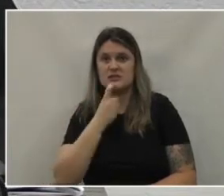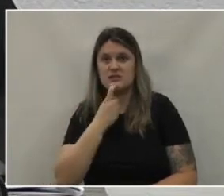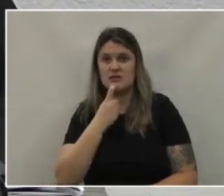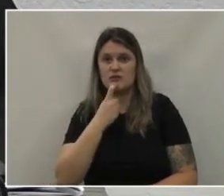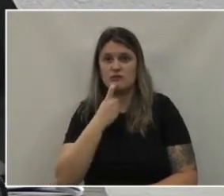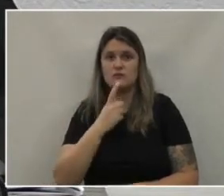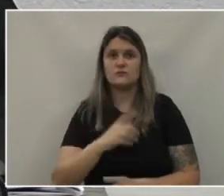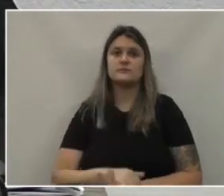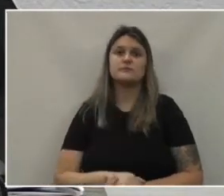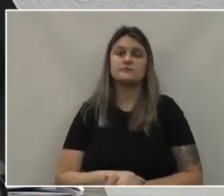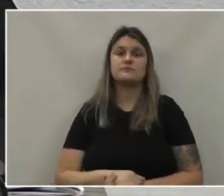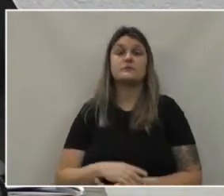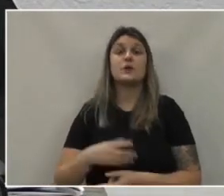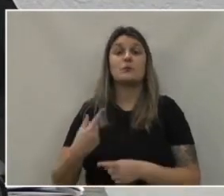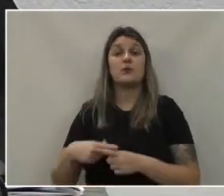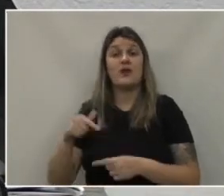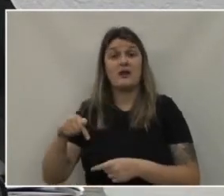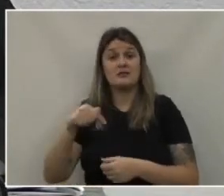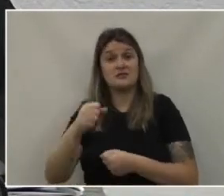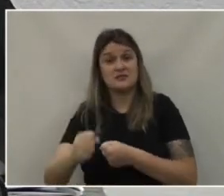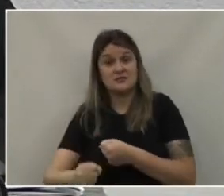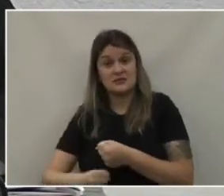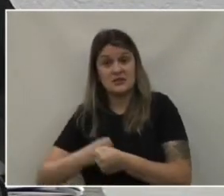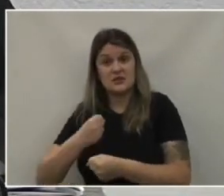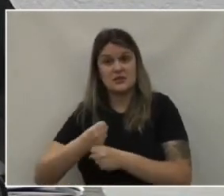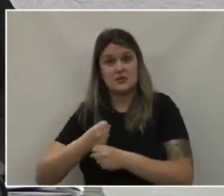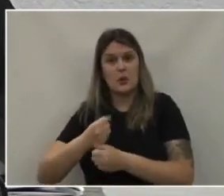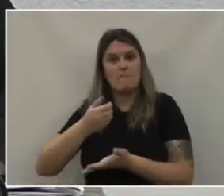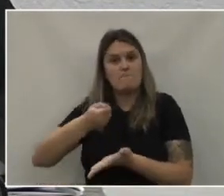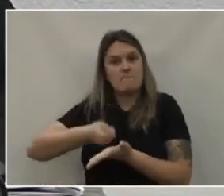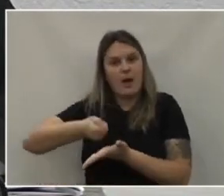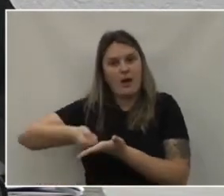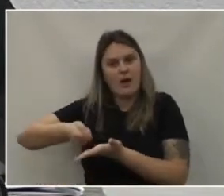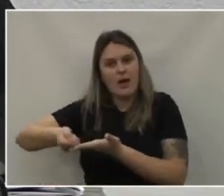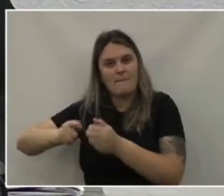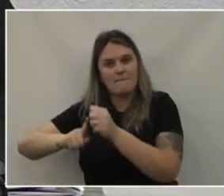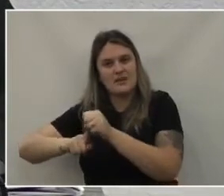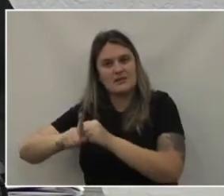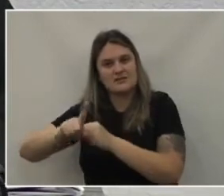430.536.236,46, sendo que neste ano a parcela é de R$